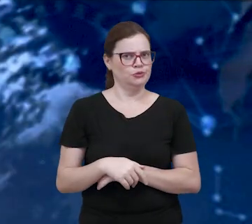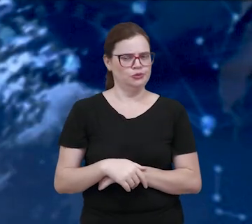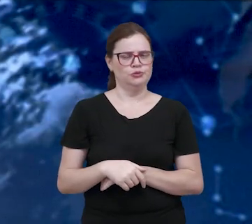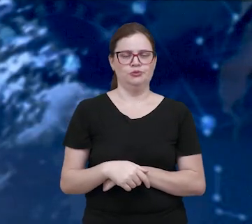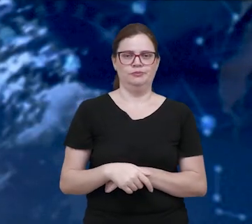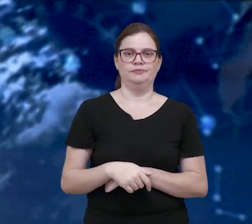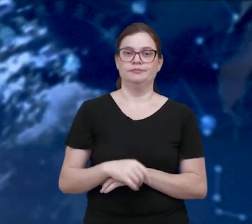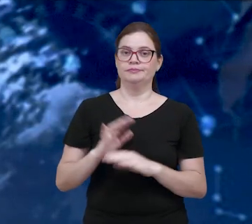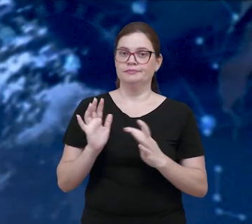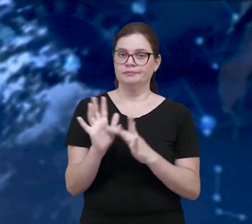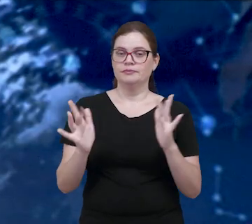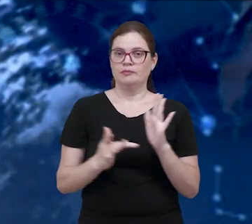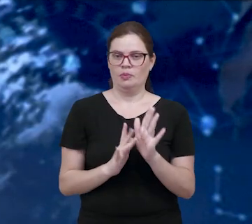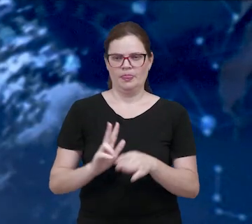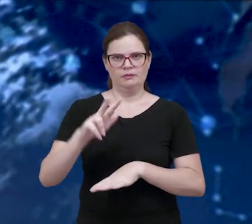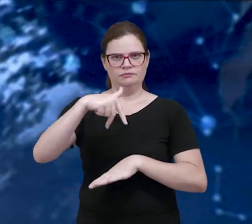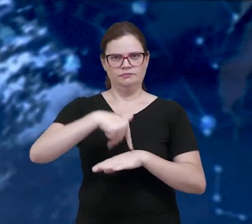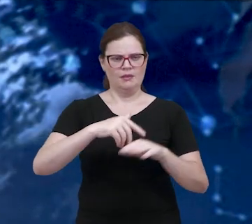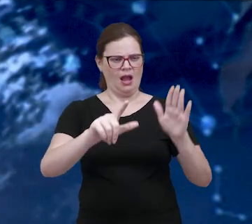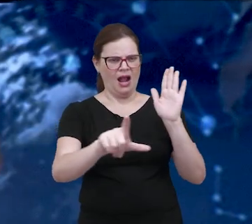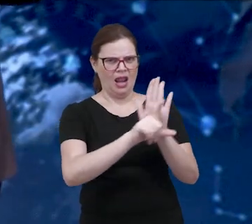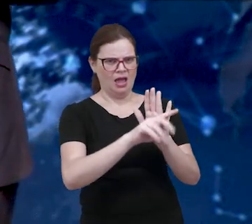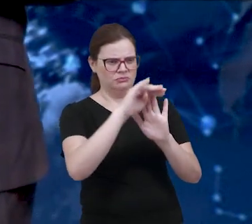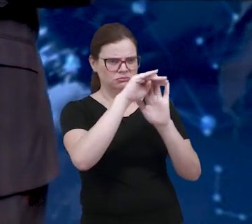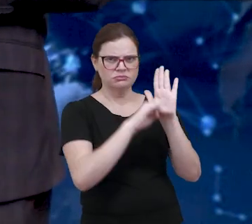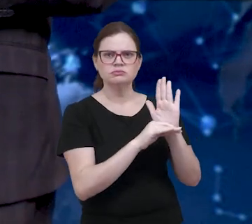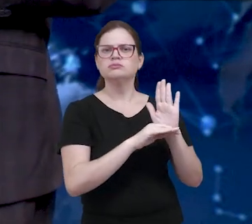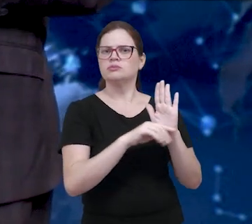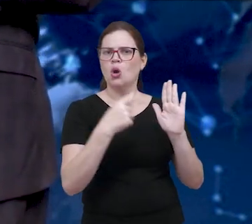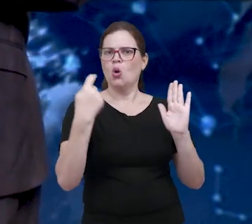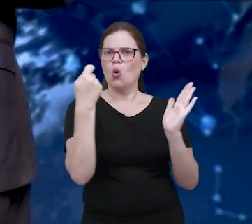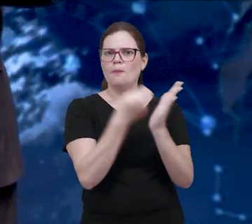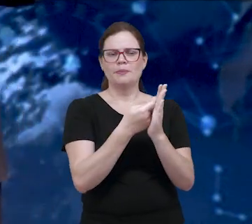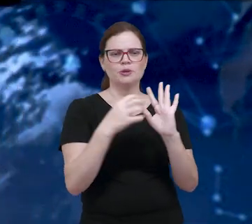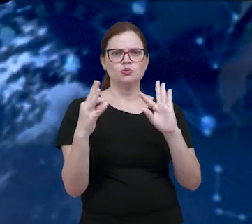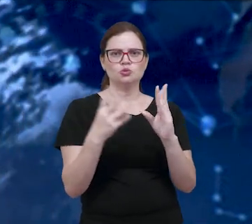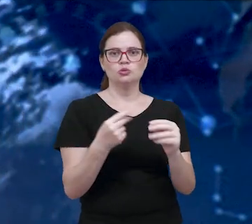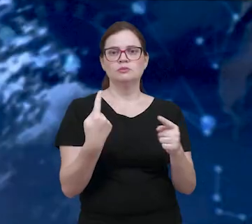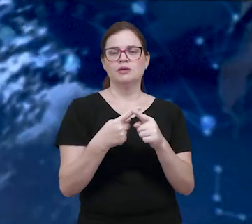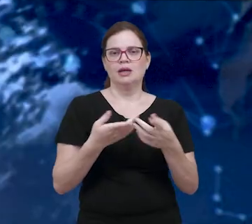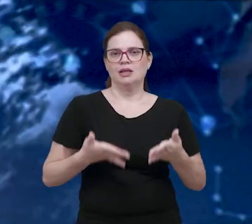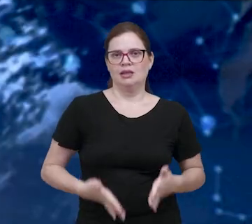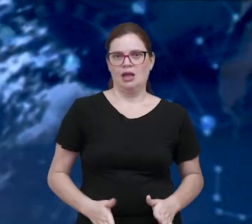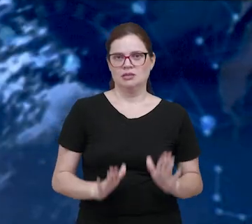só, ele veio, ele cumpriu a lei. Ele nasceu segundo a lei, Gálatas